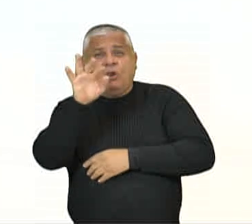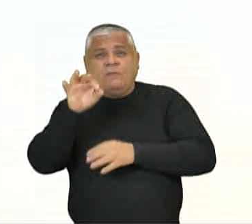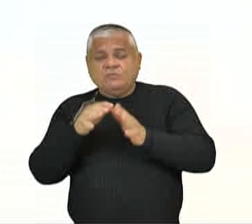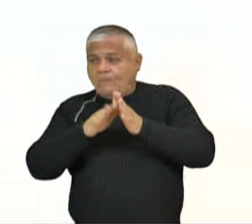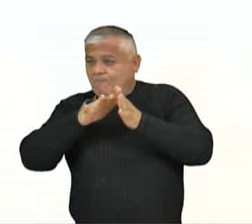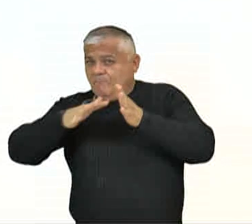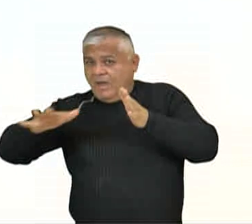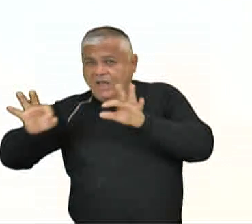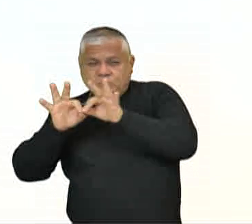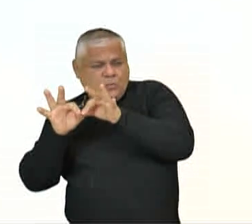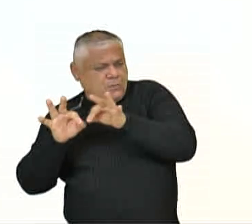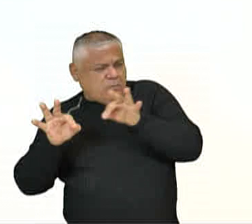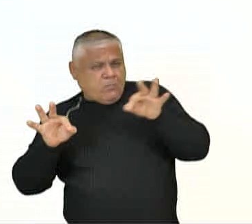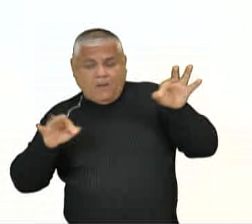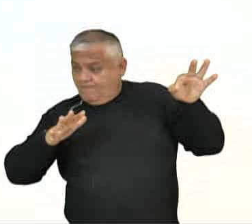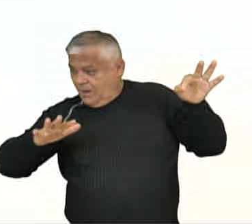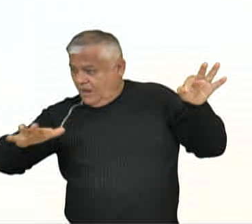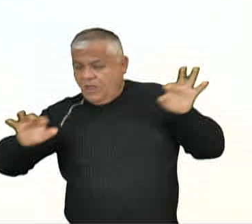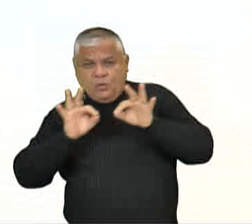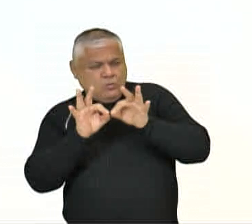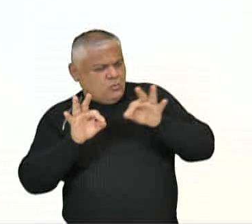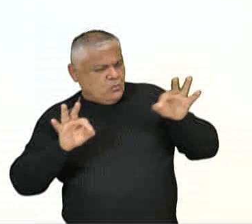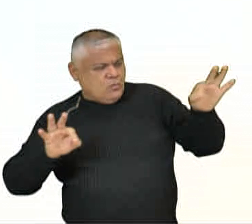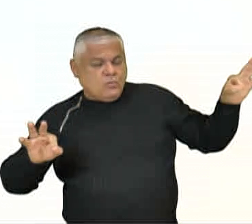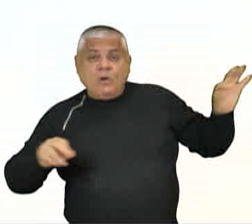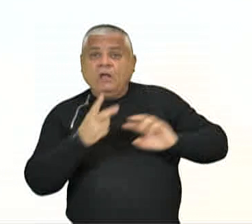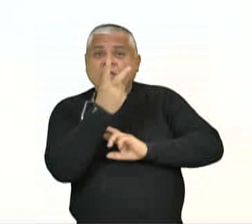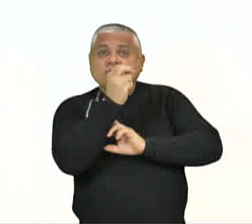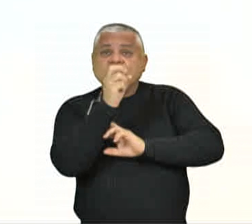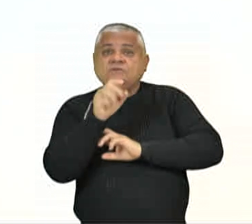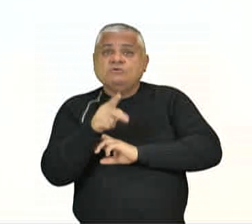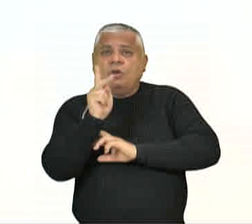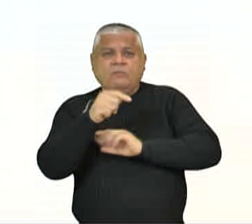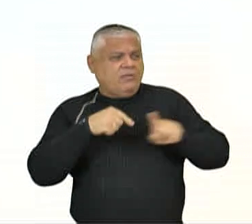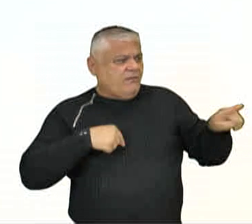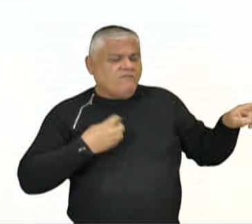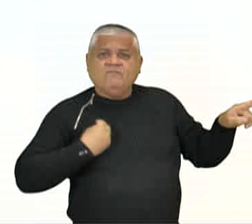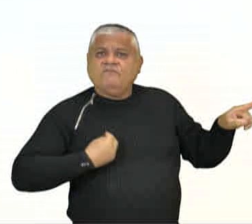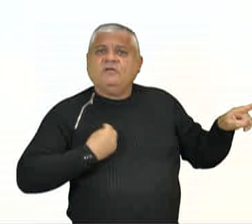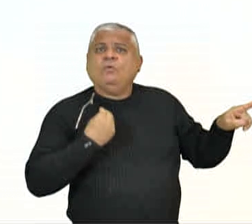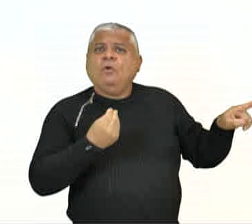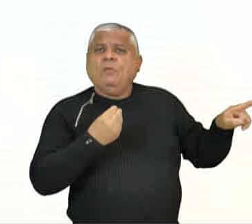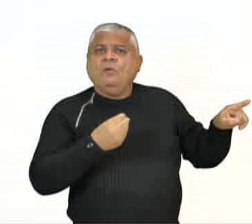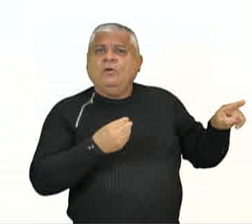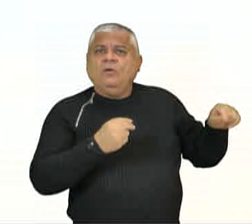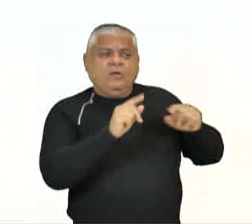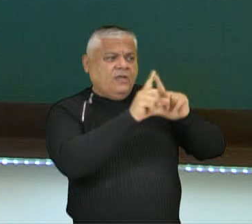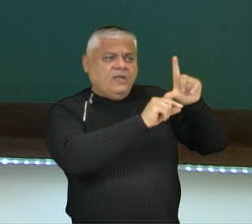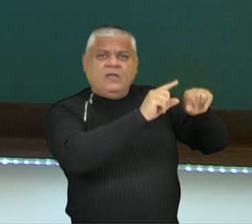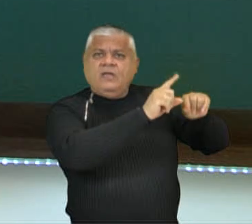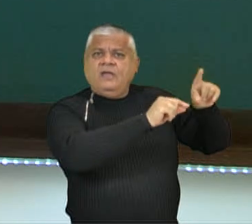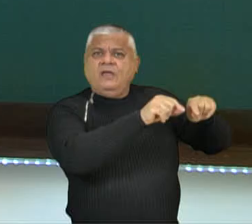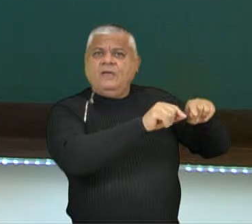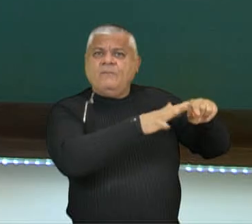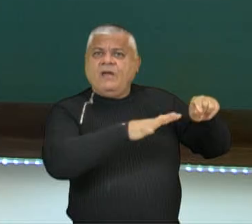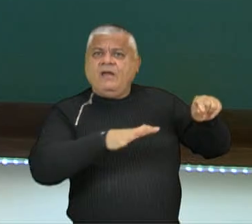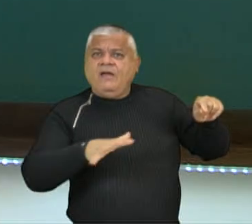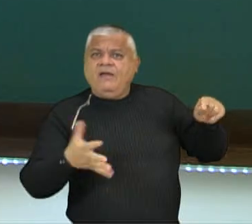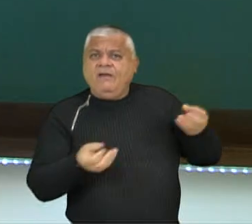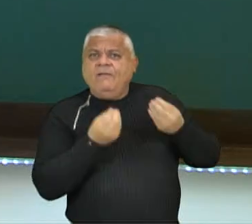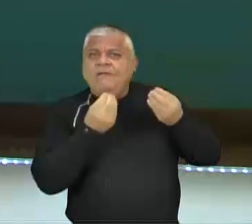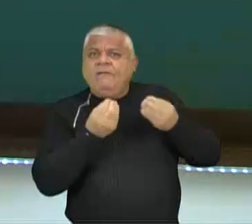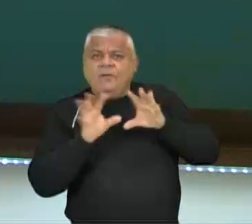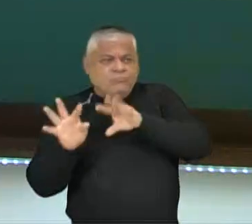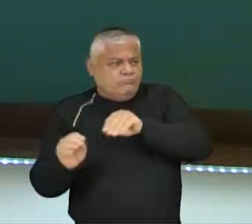do oceano. Então vejam, as amostras antigamente elas eram amostras marinhas, né? Porque é isso que a gente tem no